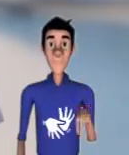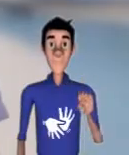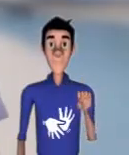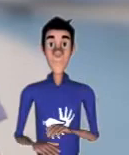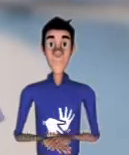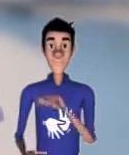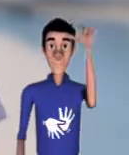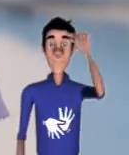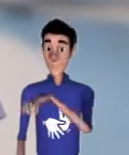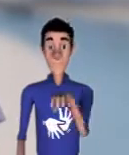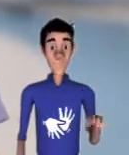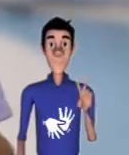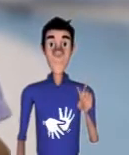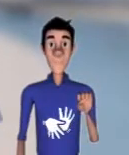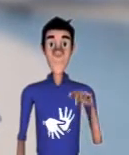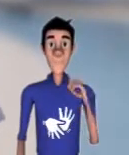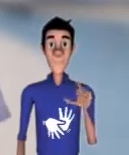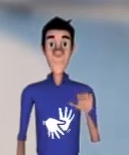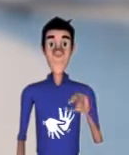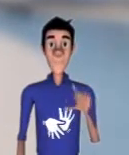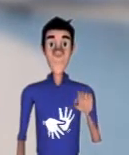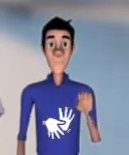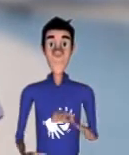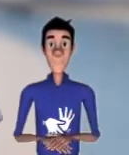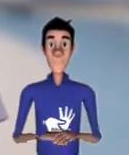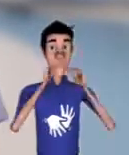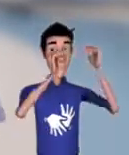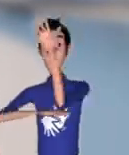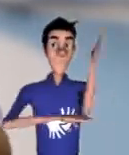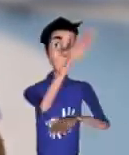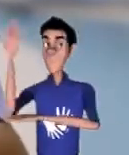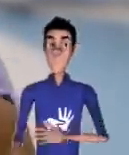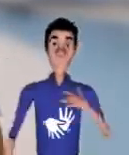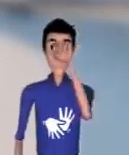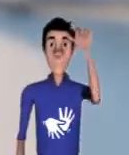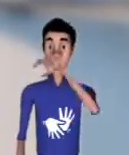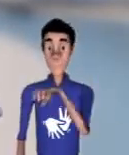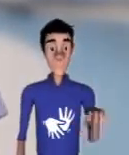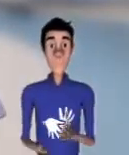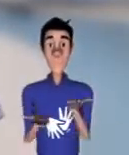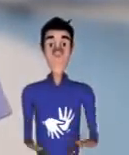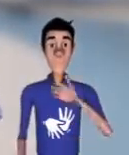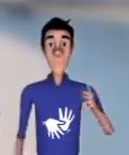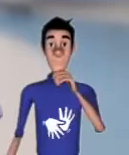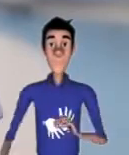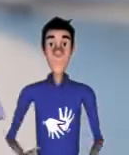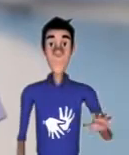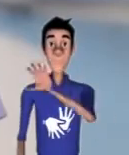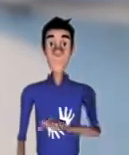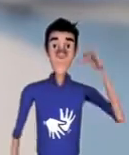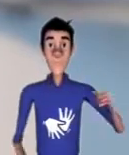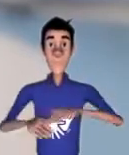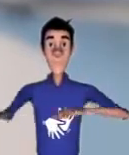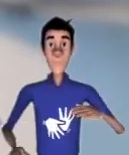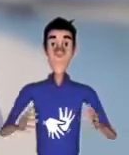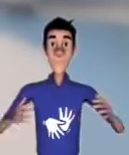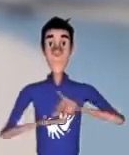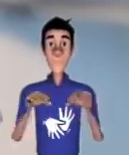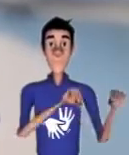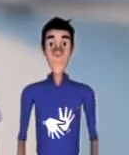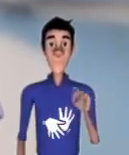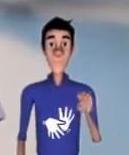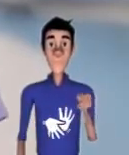construir policlínicas, atendendo melhor o cidadão de todas as regiões. Uma forma de evitar o congestionamento dos grandes centros e o